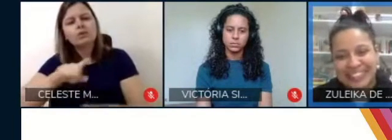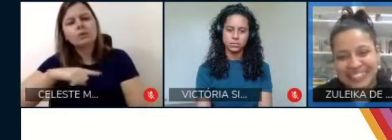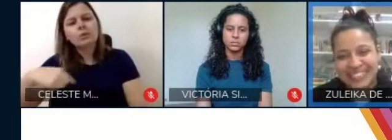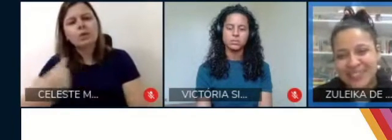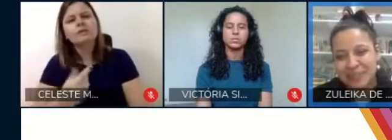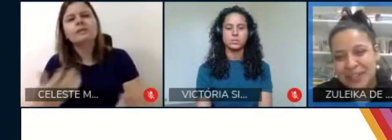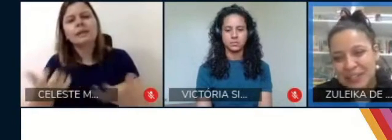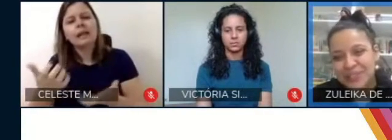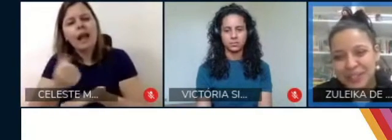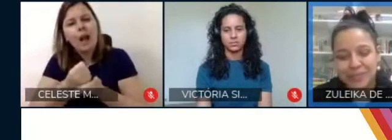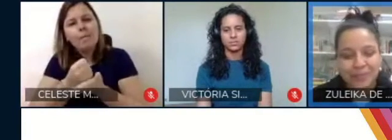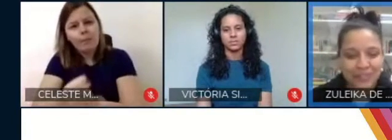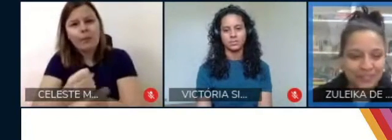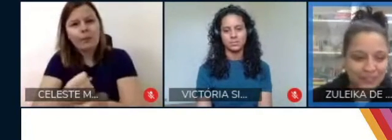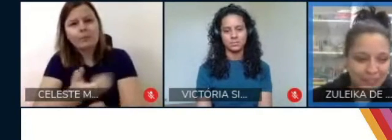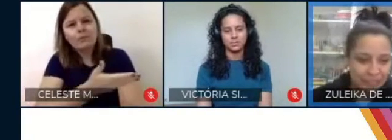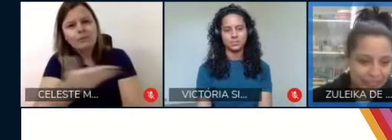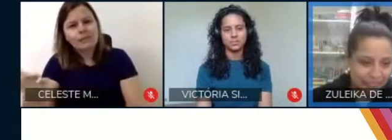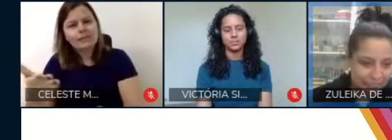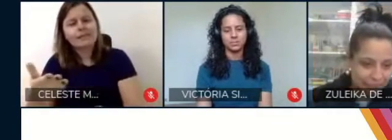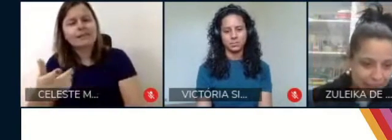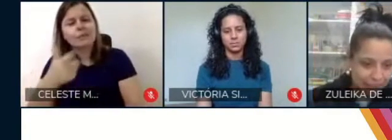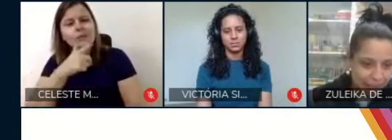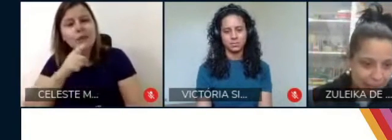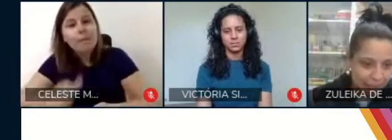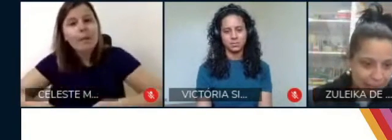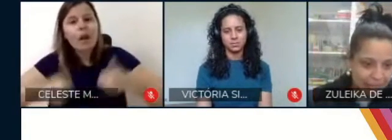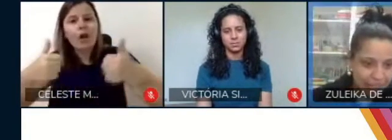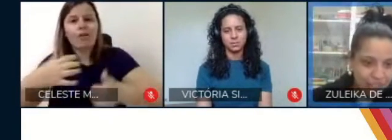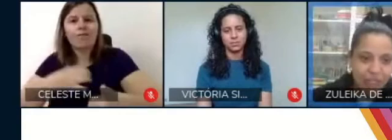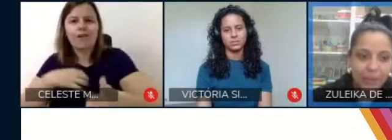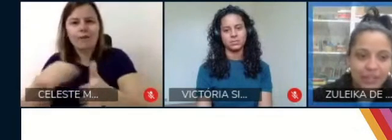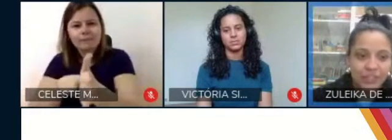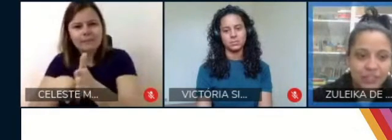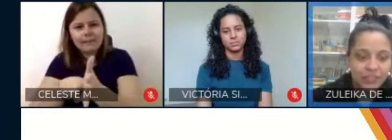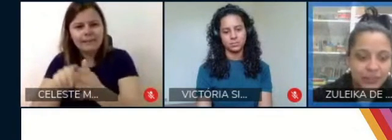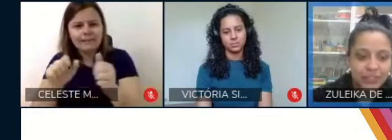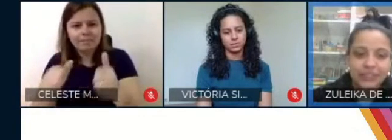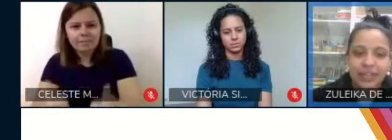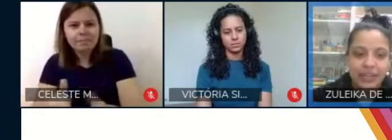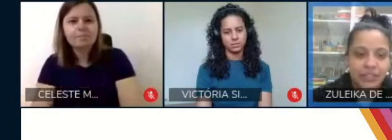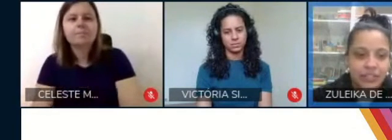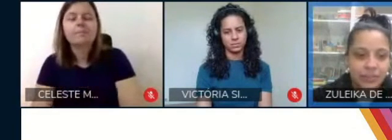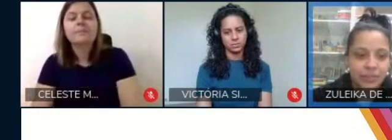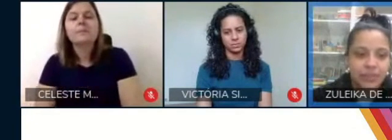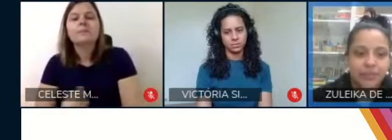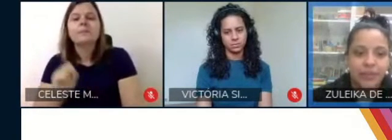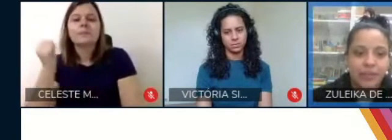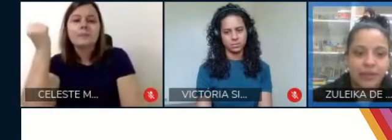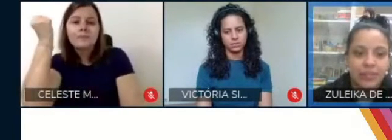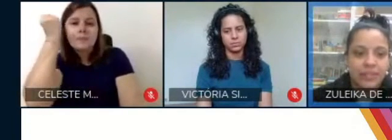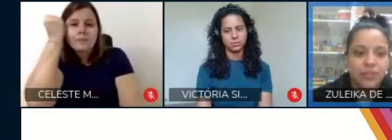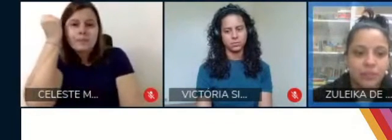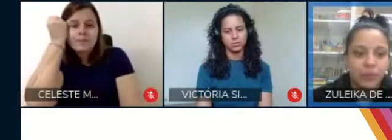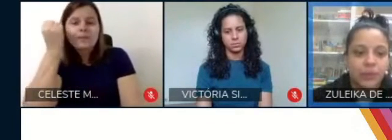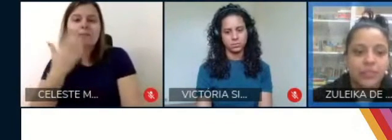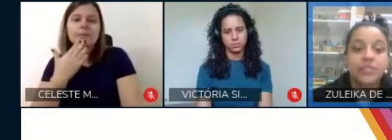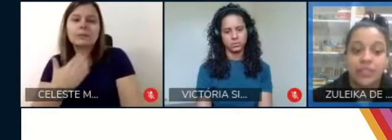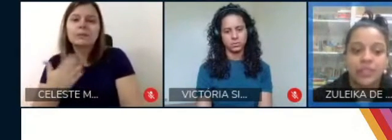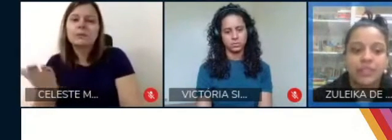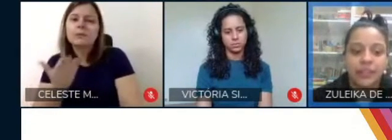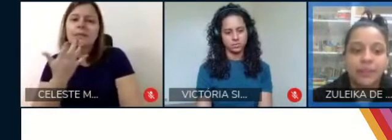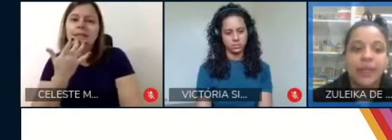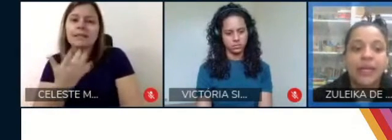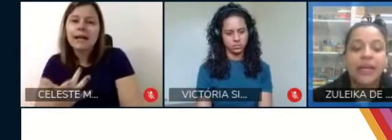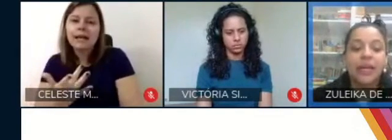um apoio, né, das melhores formas possíveis. A Ângela pede que hoje à tarde, se possível, liberar o acesso um pouco